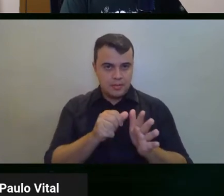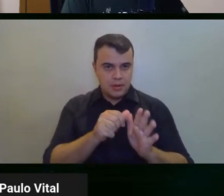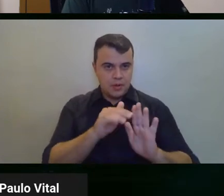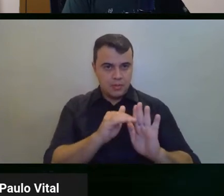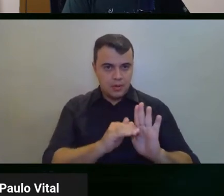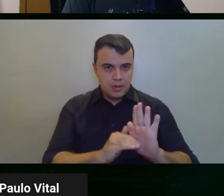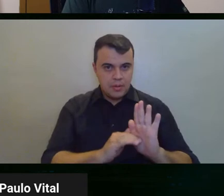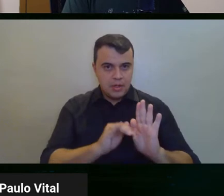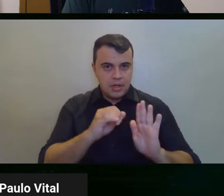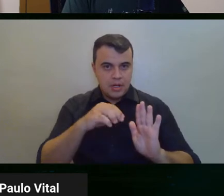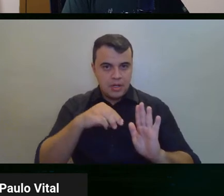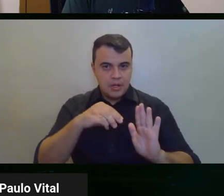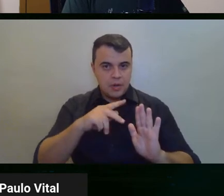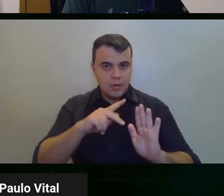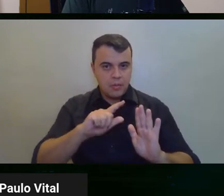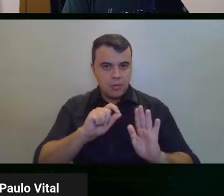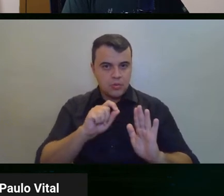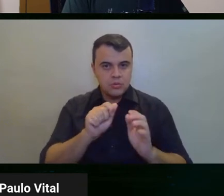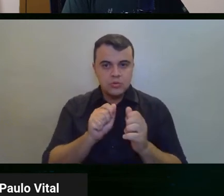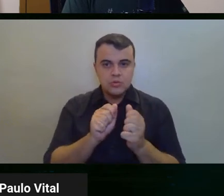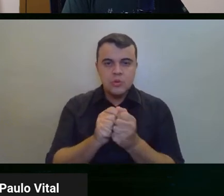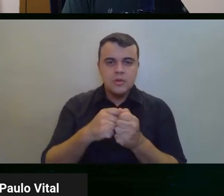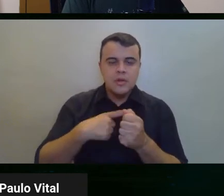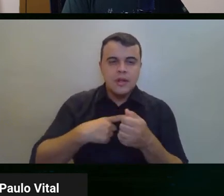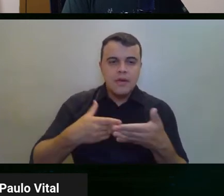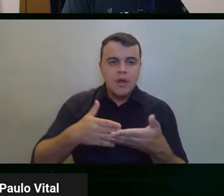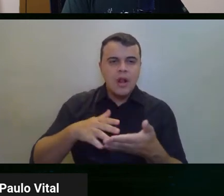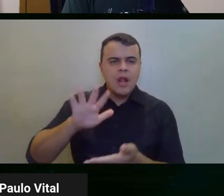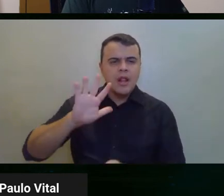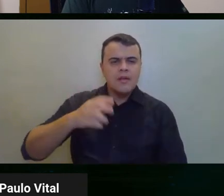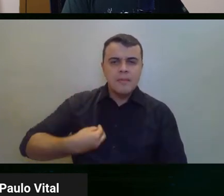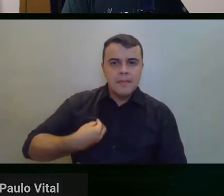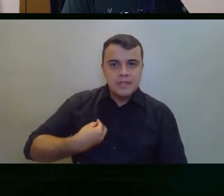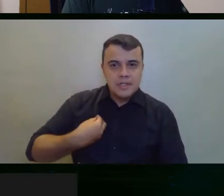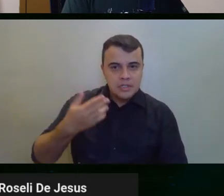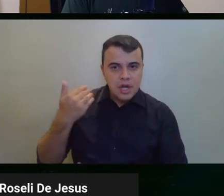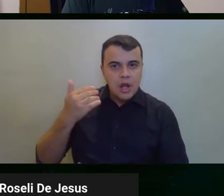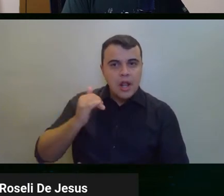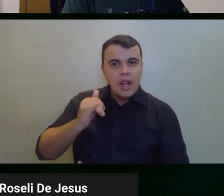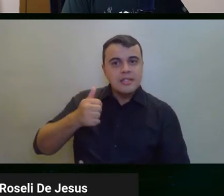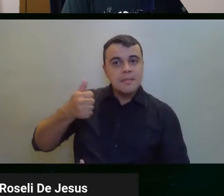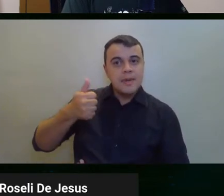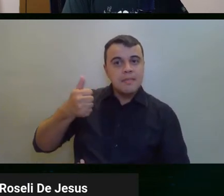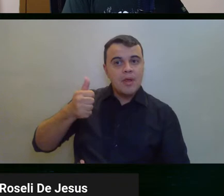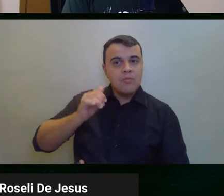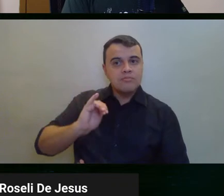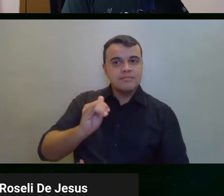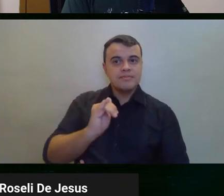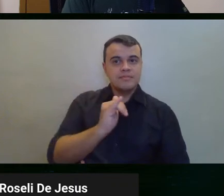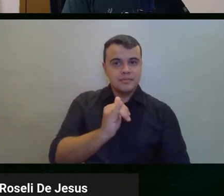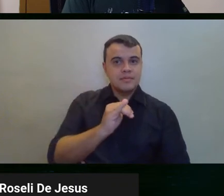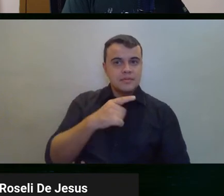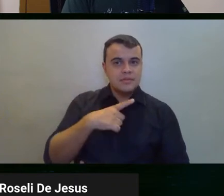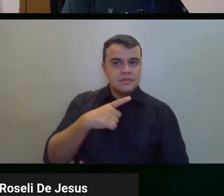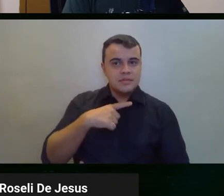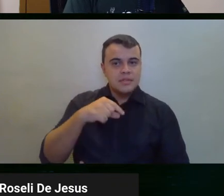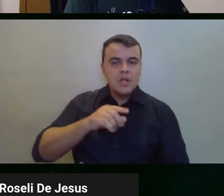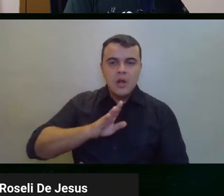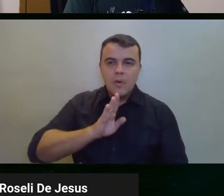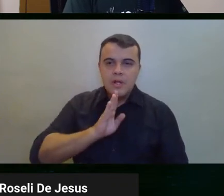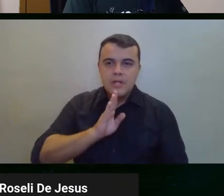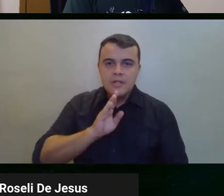programa da impulso quem tava no lançamento aí levanta a mão fala um oi aí porque ali é o momento que a gente conhece